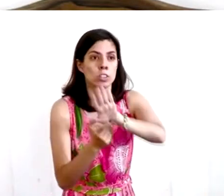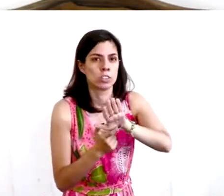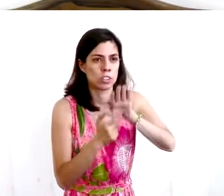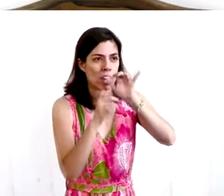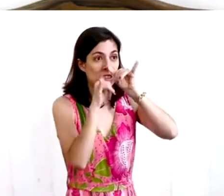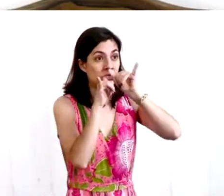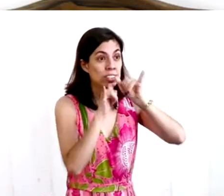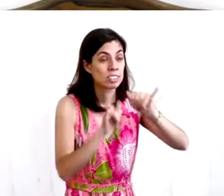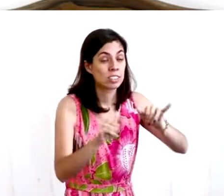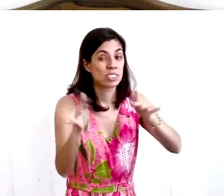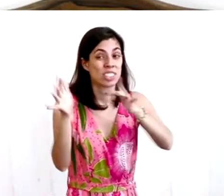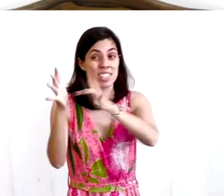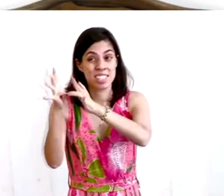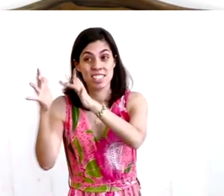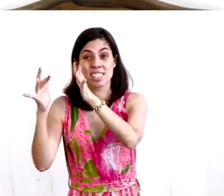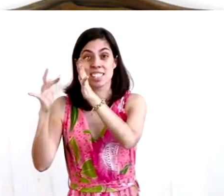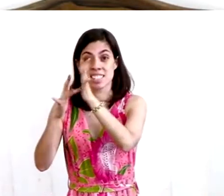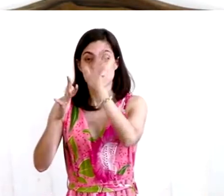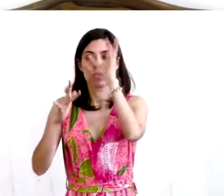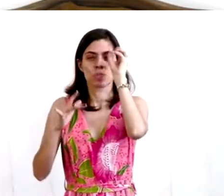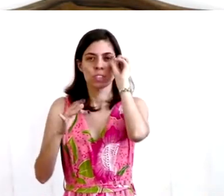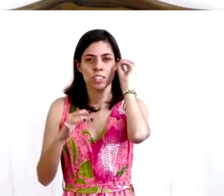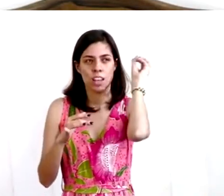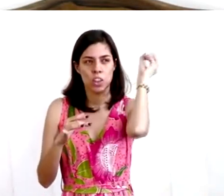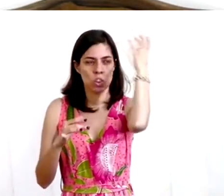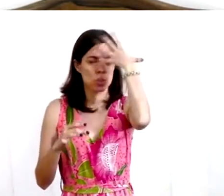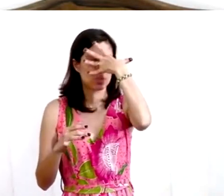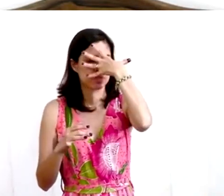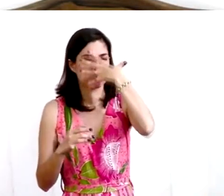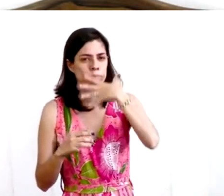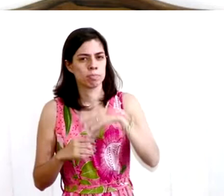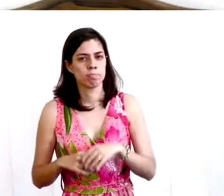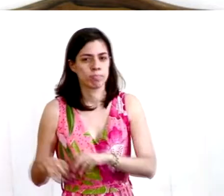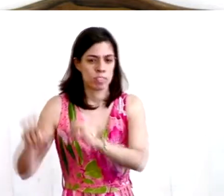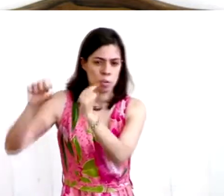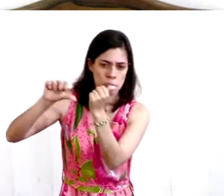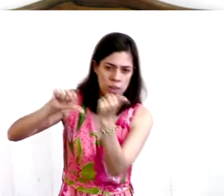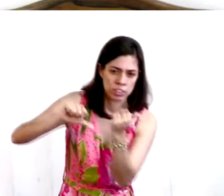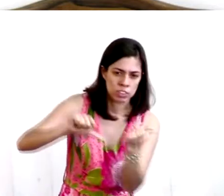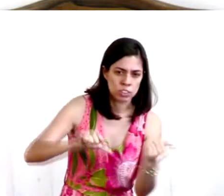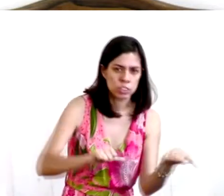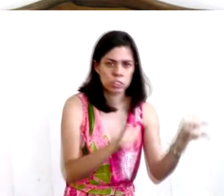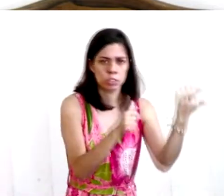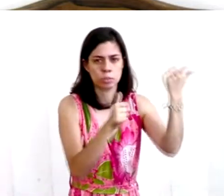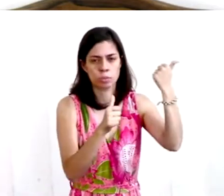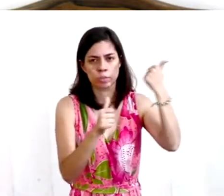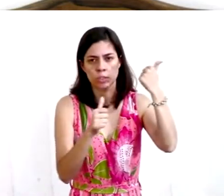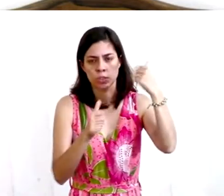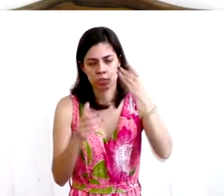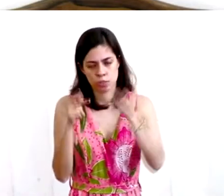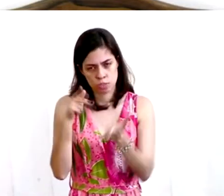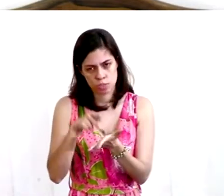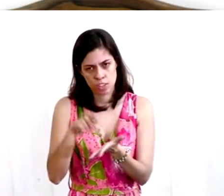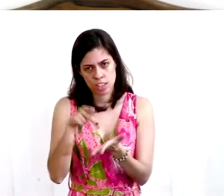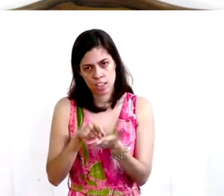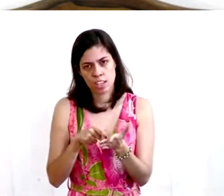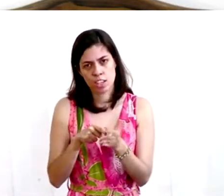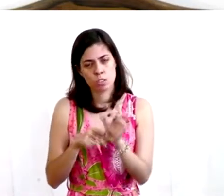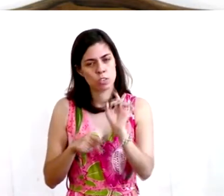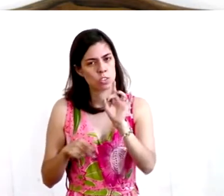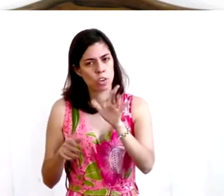batismo dele é o batismo da voz eterna, é o batismo do destino eterno, é o batismo